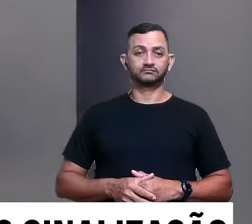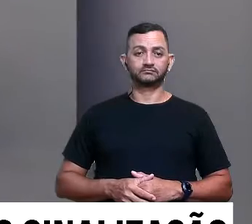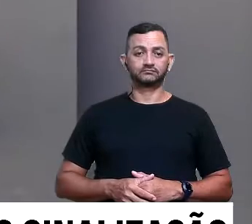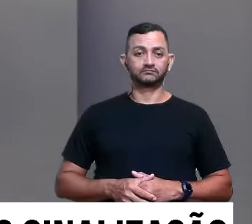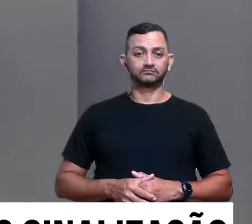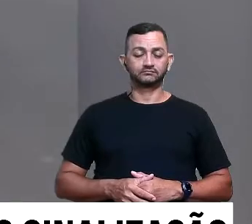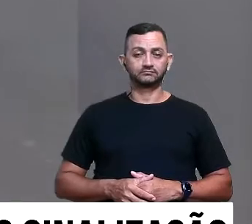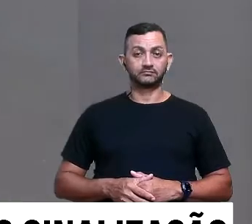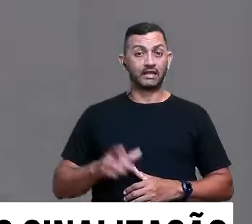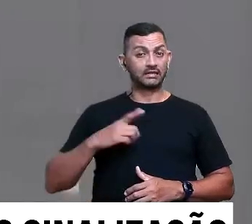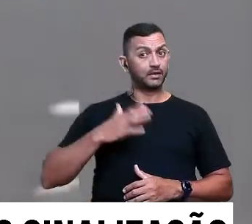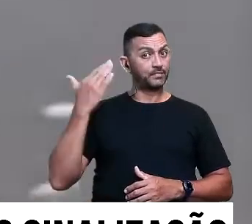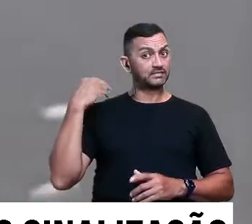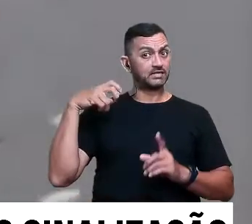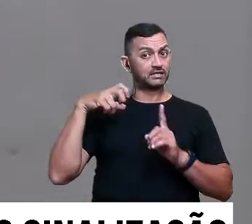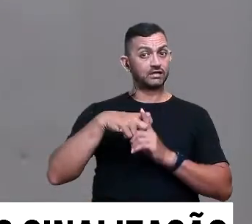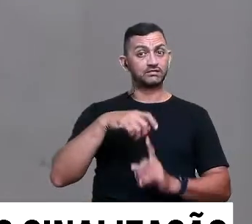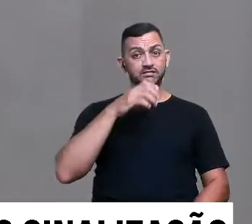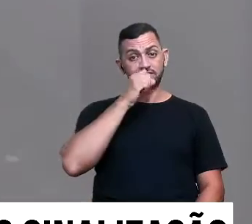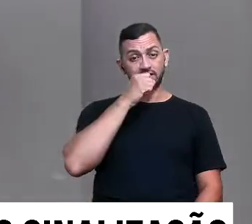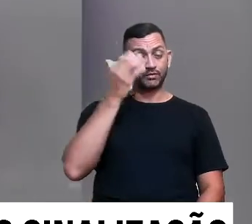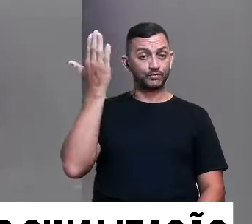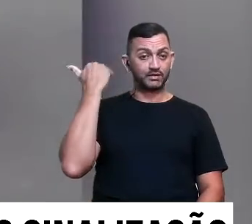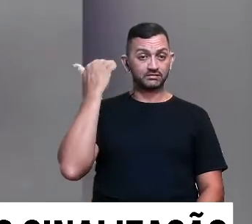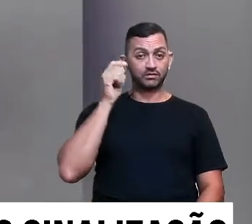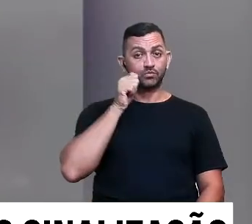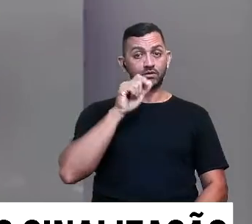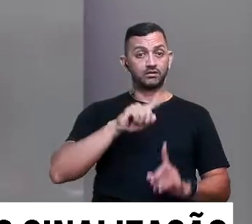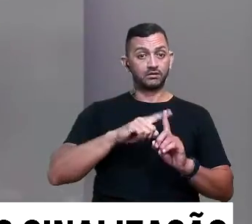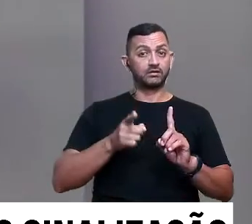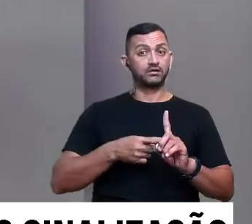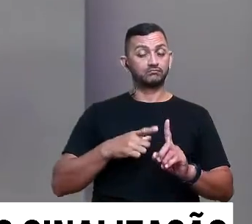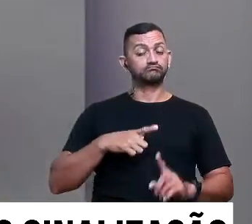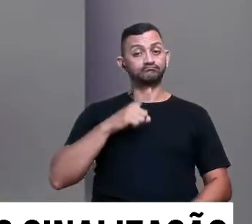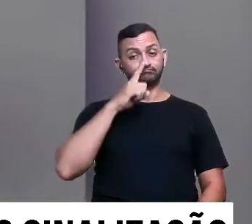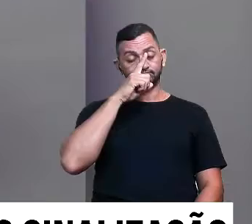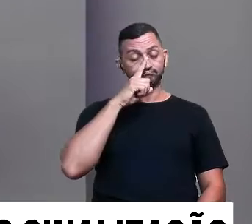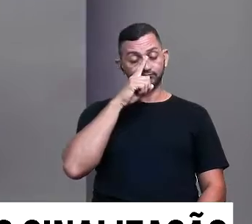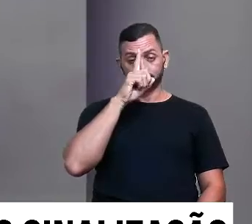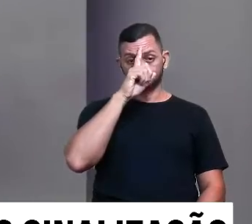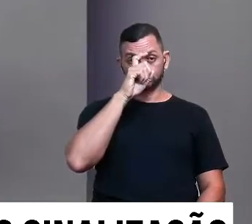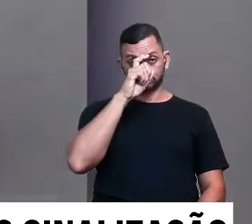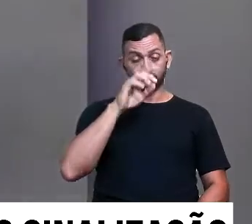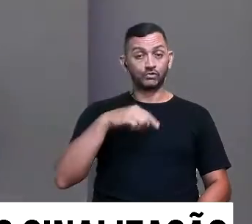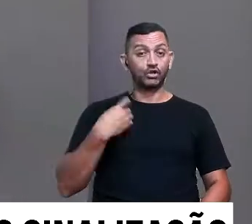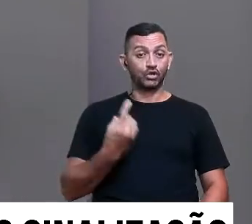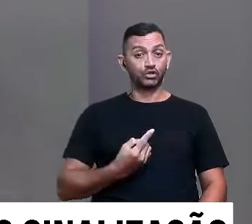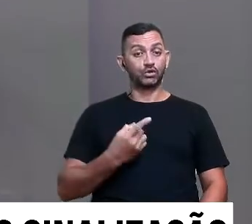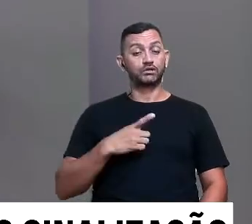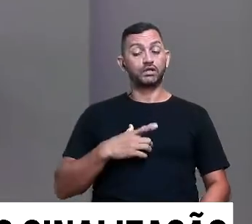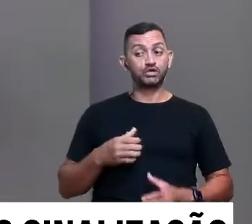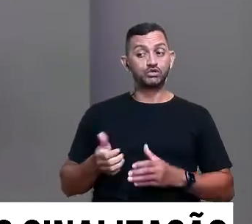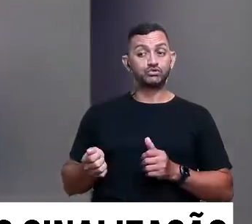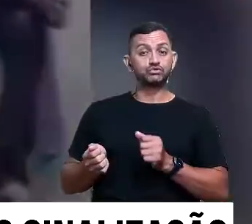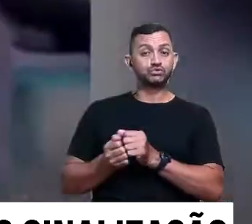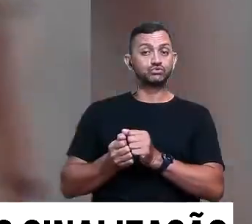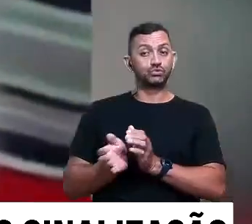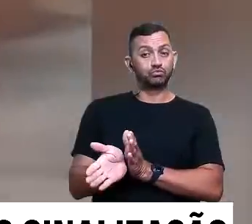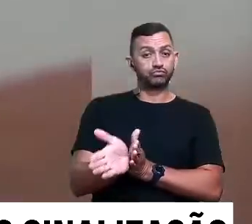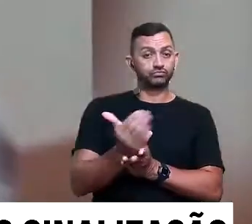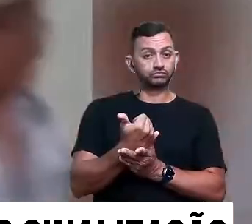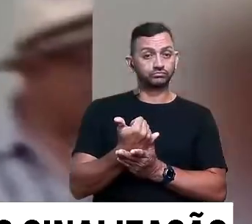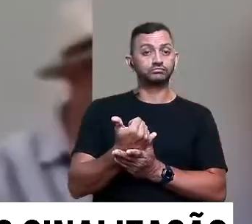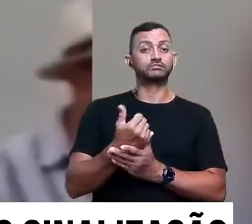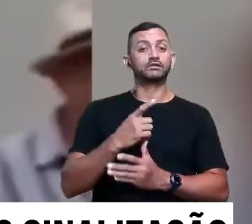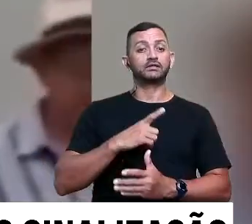Tartaruga e o nome. Sabe, teve um acidente com a mulher grávida aqui. O estado dela tá grave lá no hospital. Aí é o jeito da gente pegar e se juntar, botar